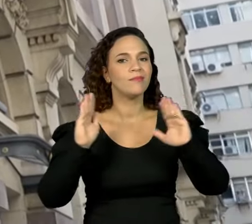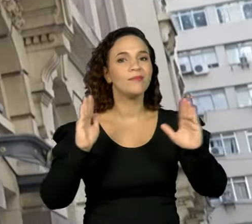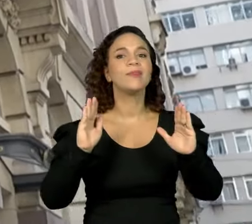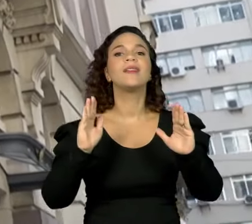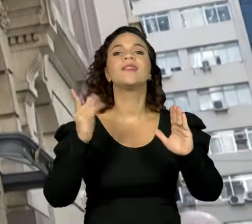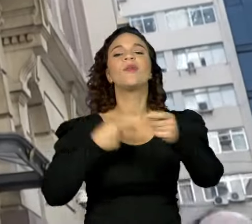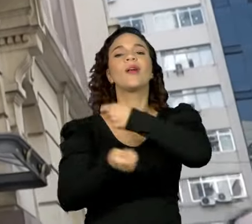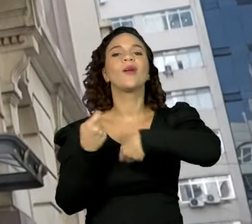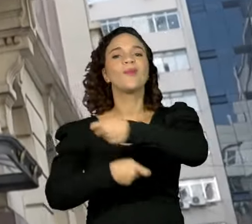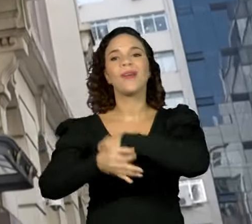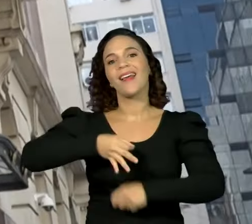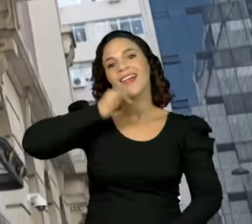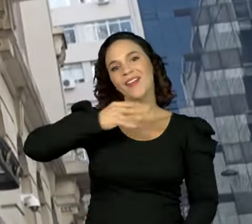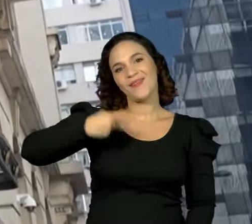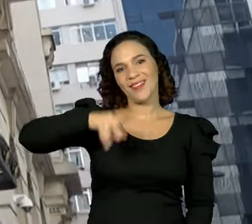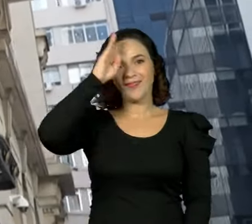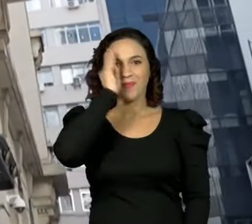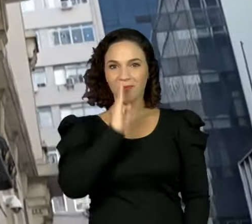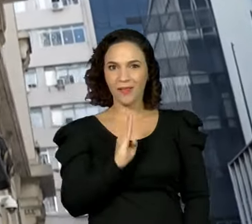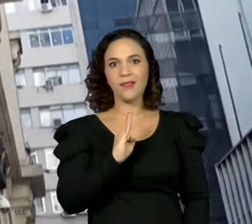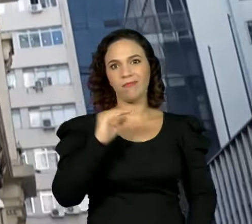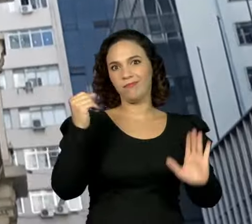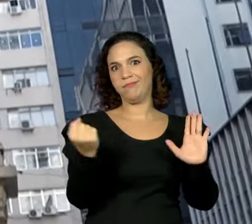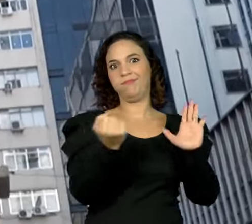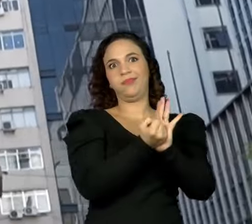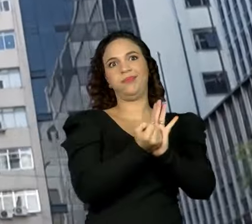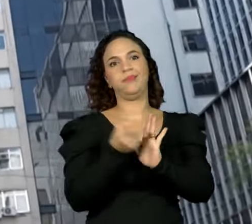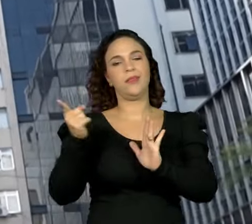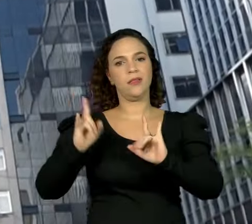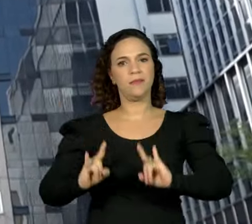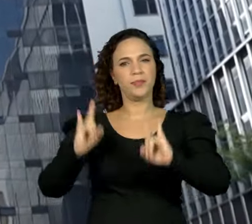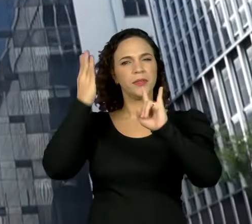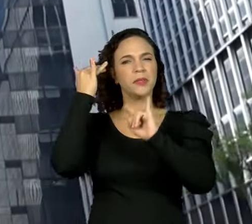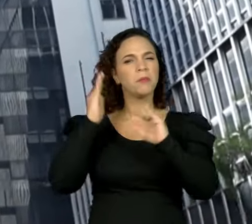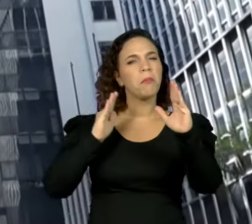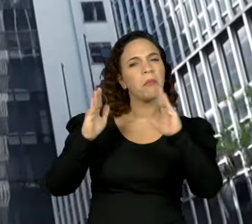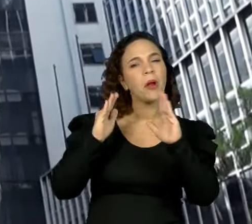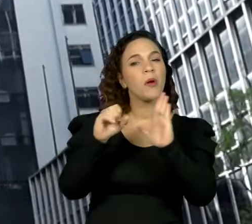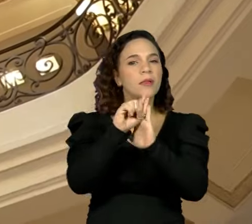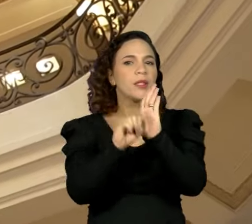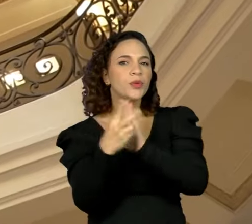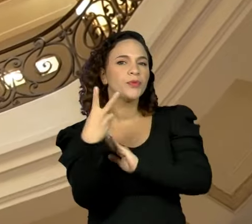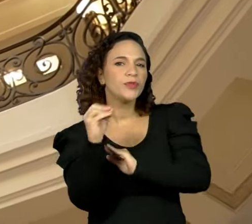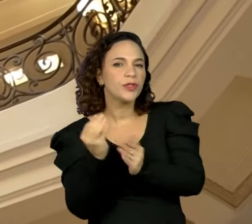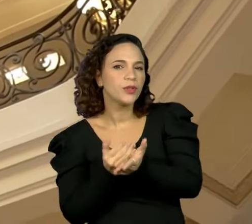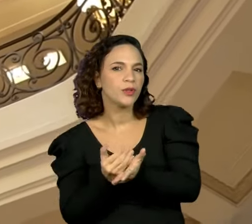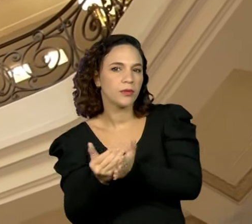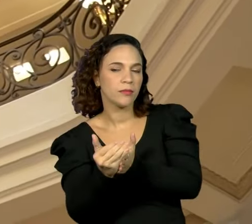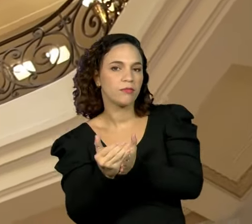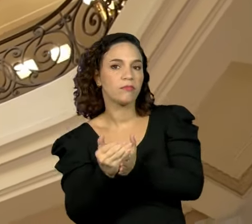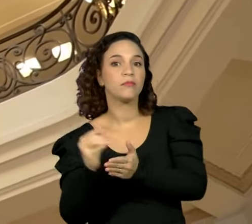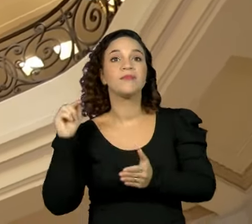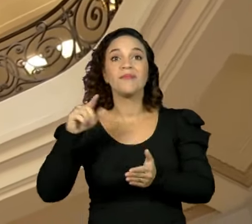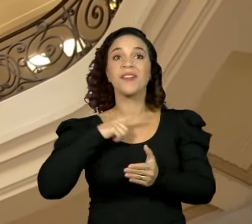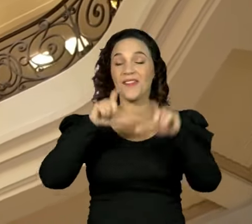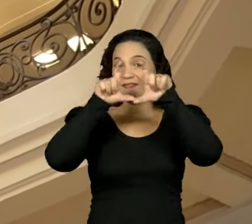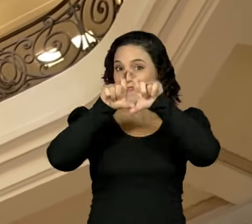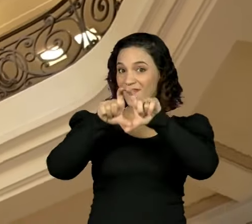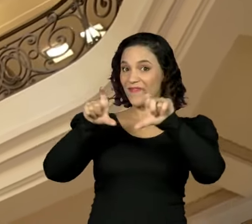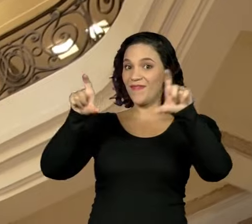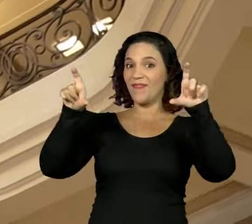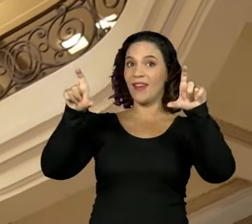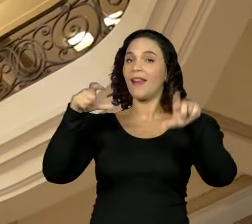uma economia do café no Brasil, né? São dois prédios ali do começo do século XX e tem uma frase, né,